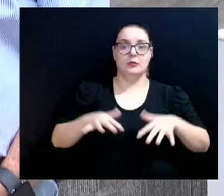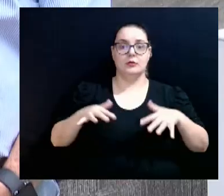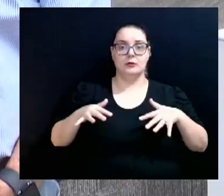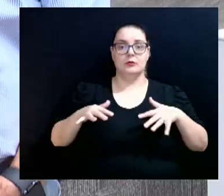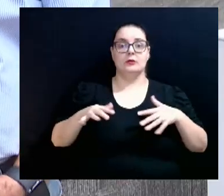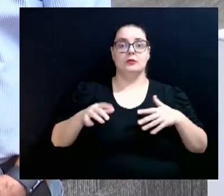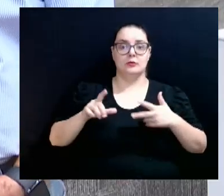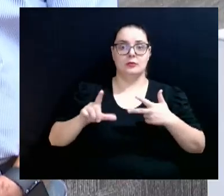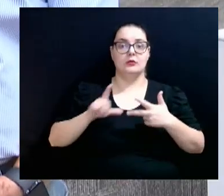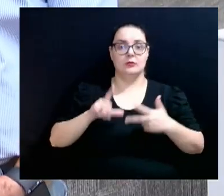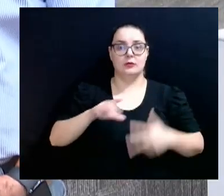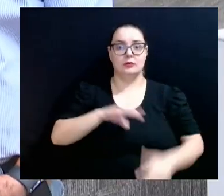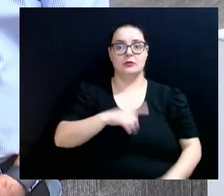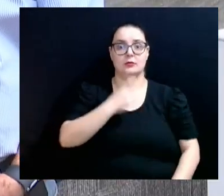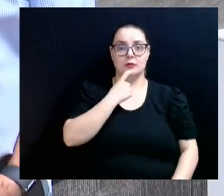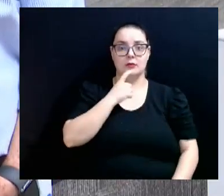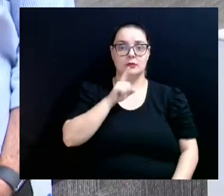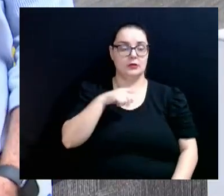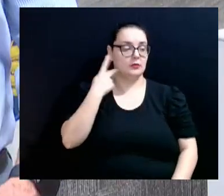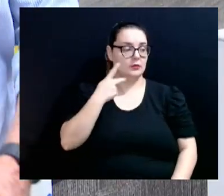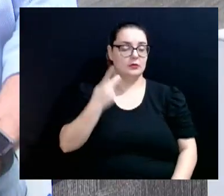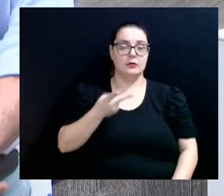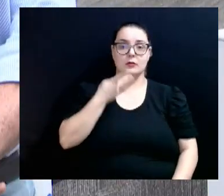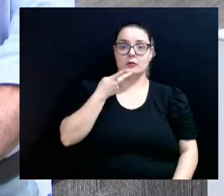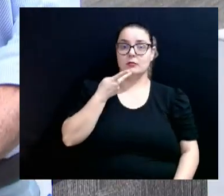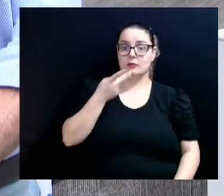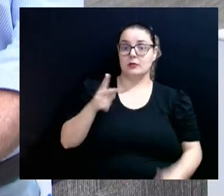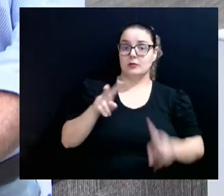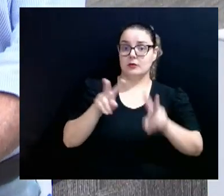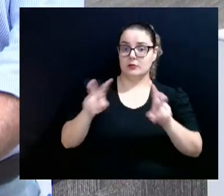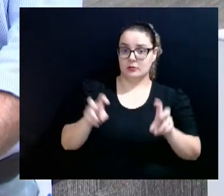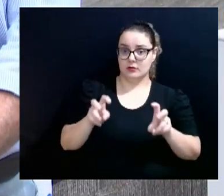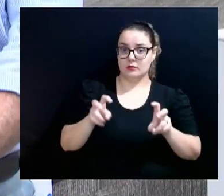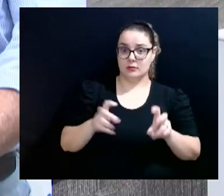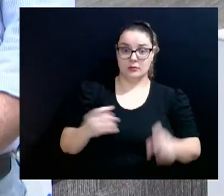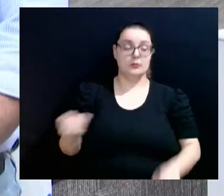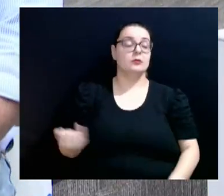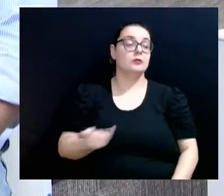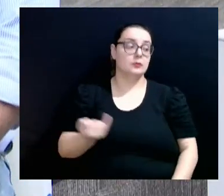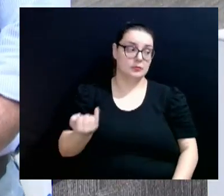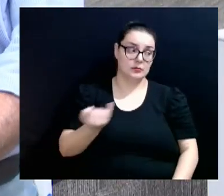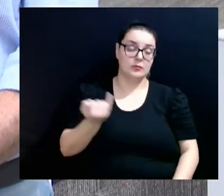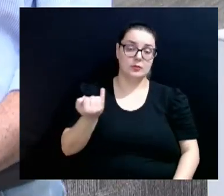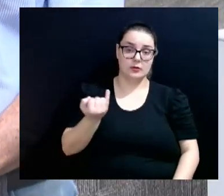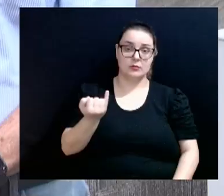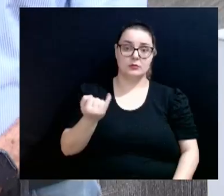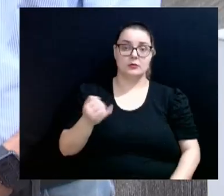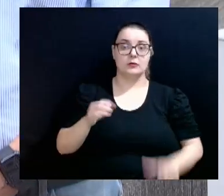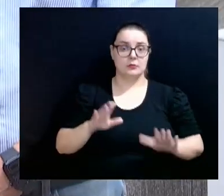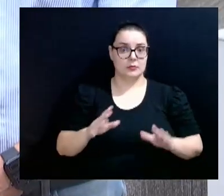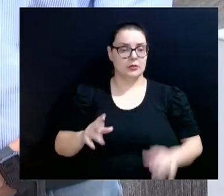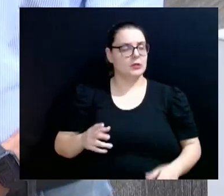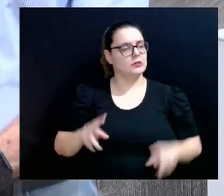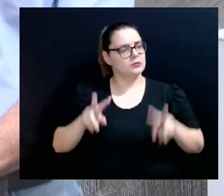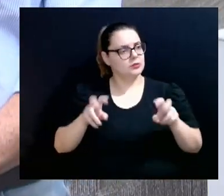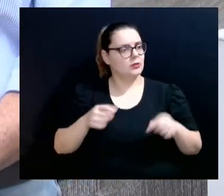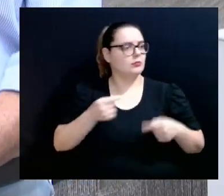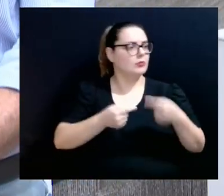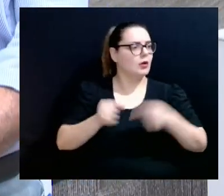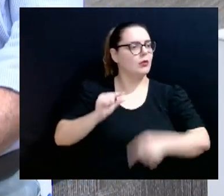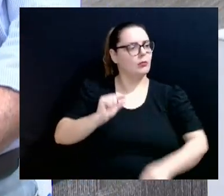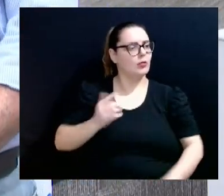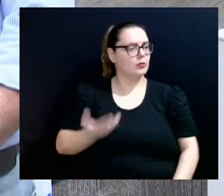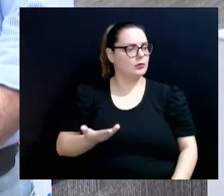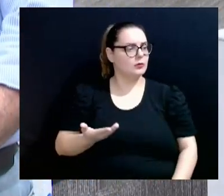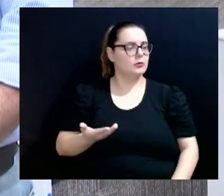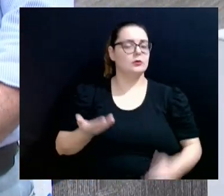municipal, né, vereador, para falar de um tema extremamente importante, mas é um tema pouco discutido, né? E aí fica a